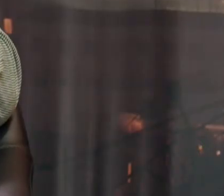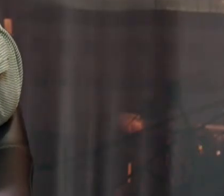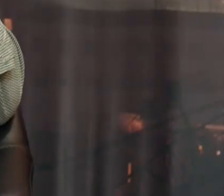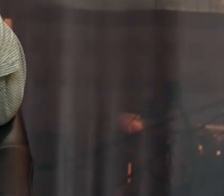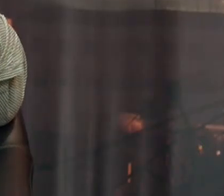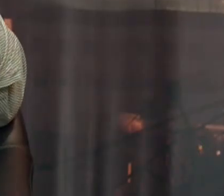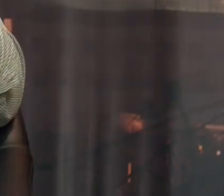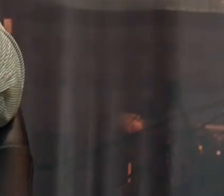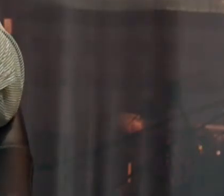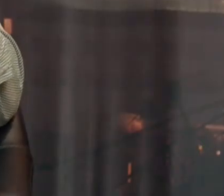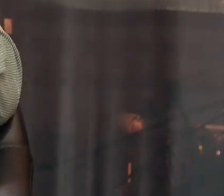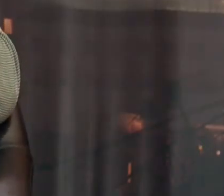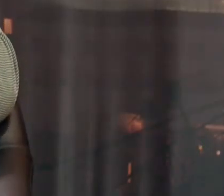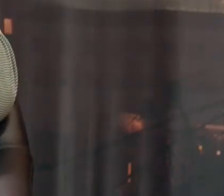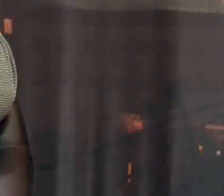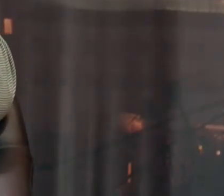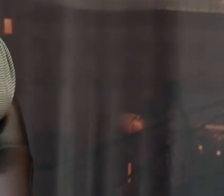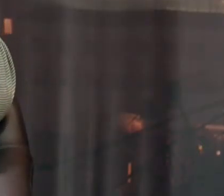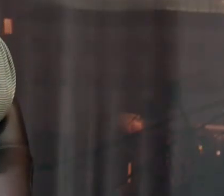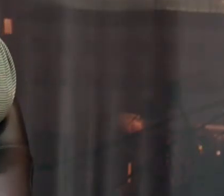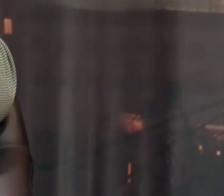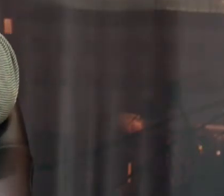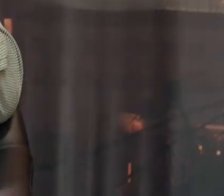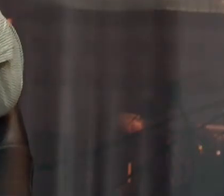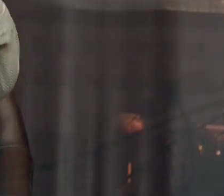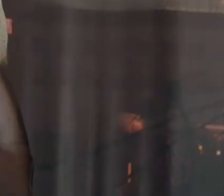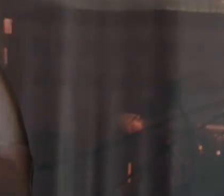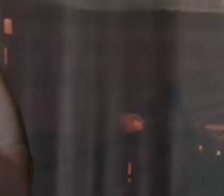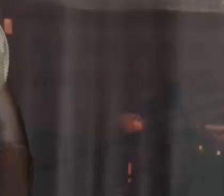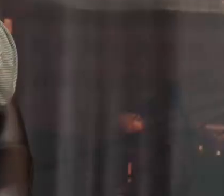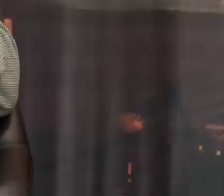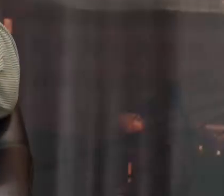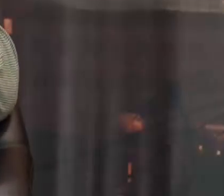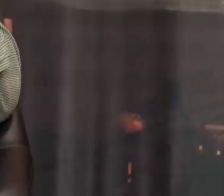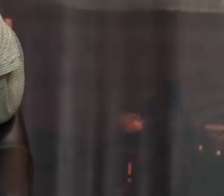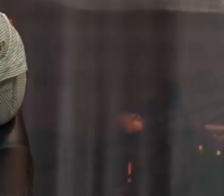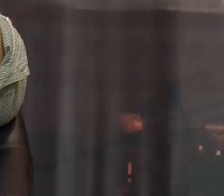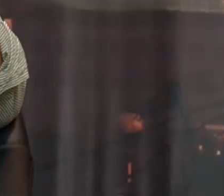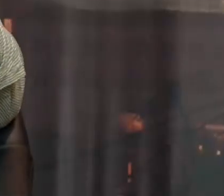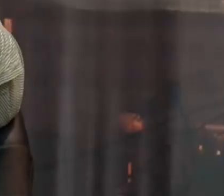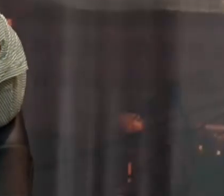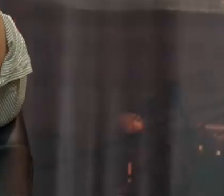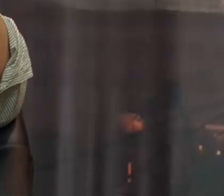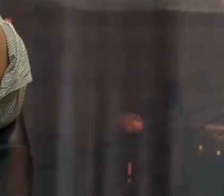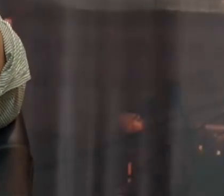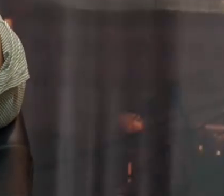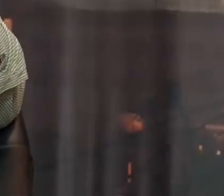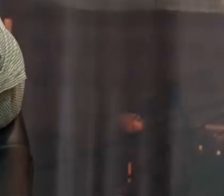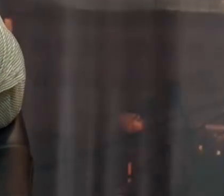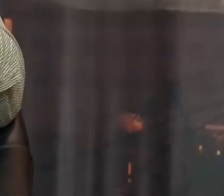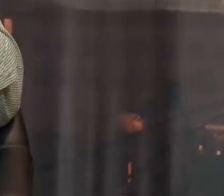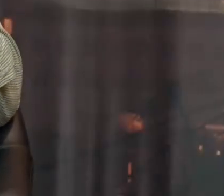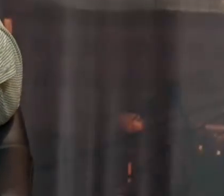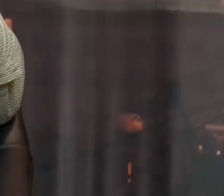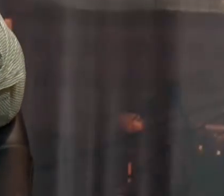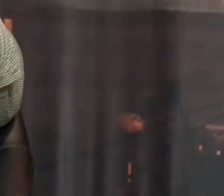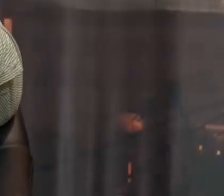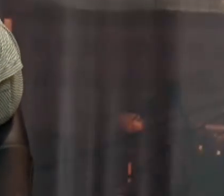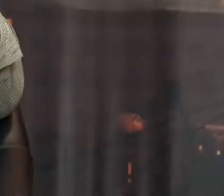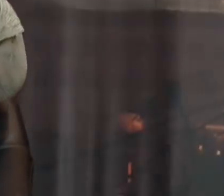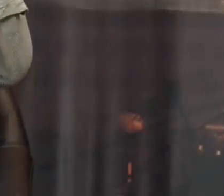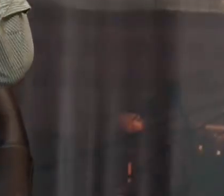o incômodo social, como é que eu vou assumir perante a sociedade, perante meus amigos, minha família, que o